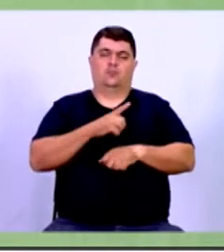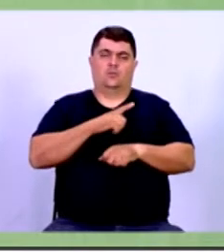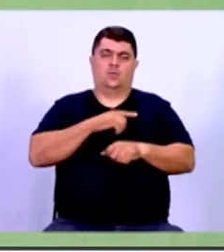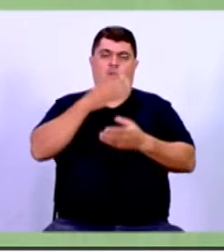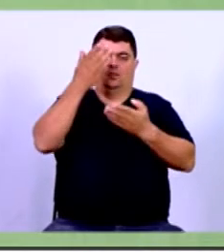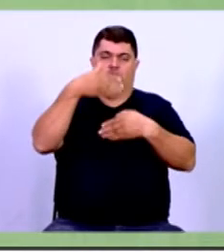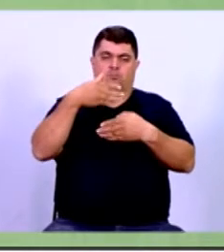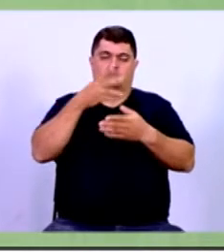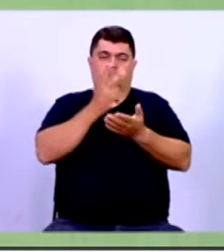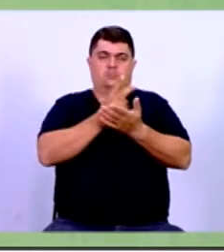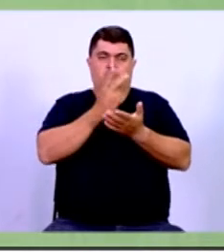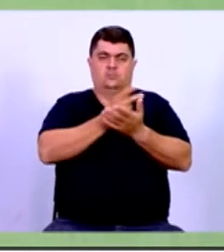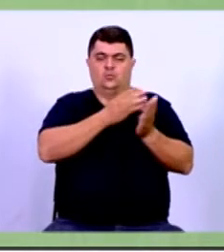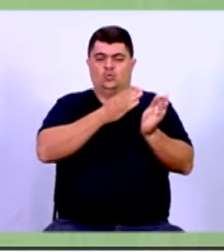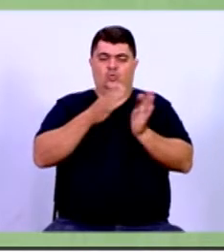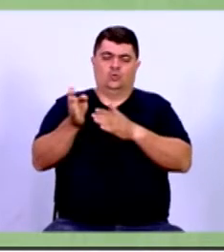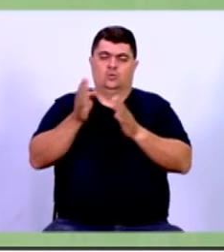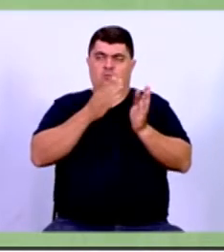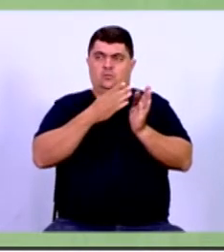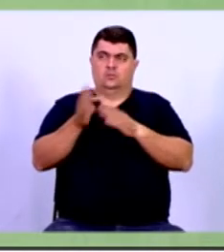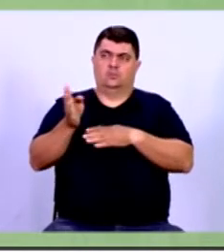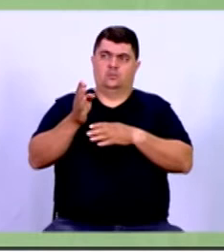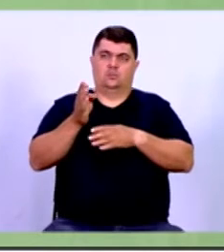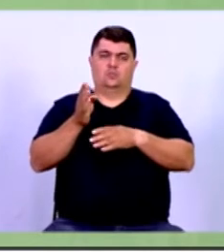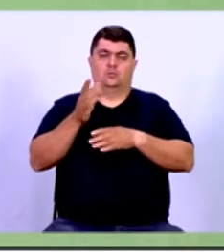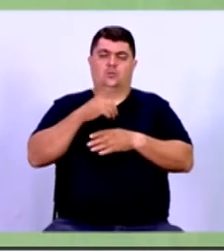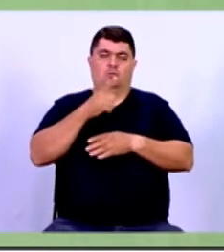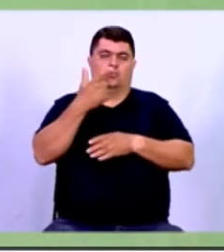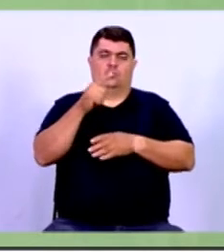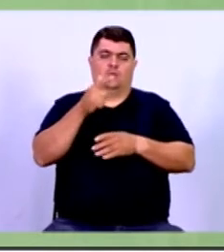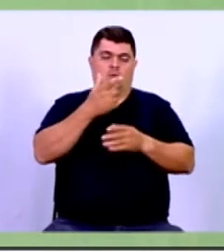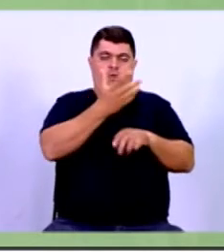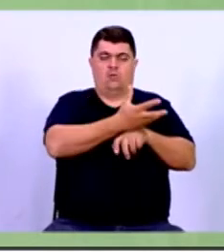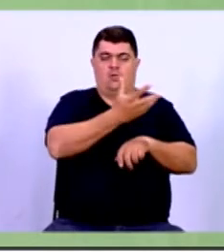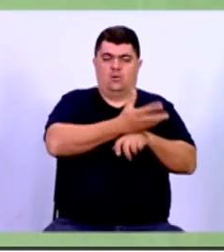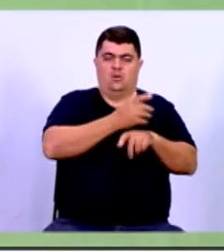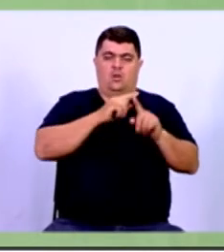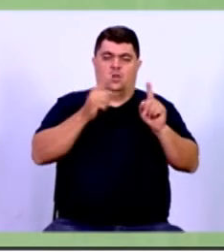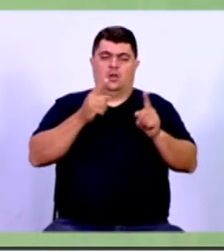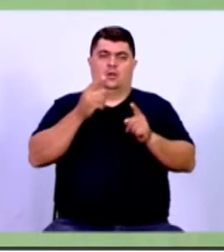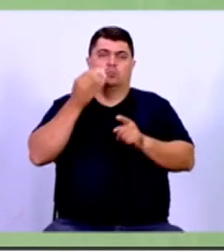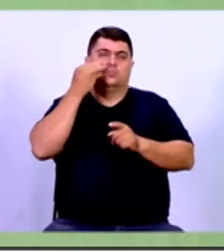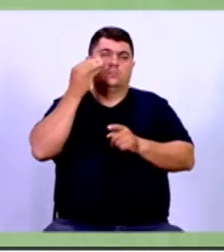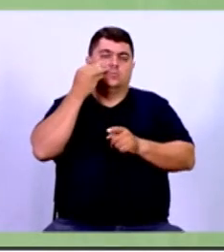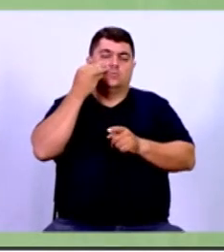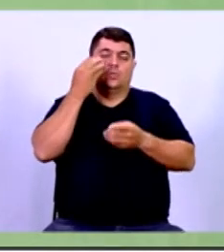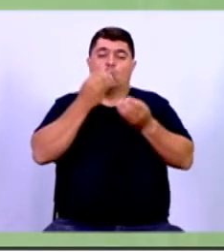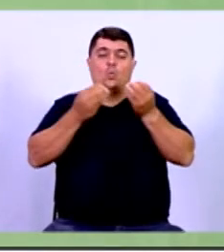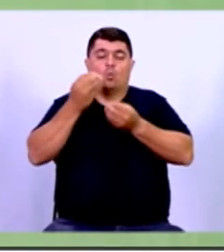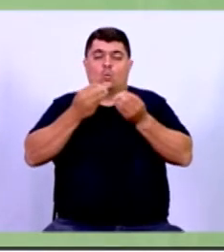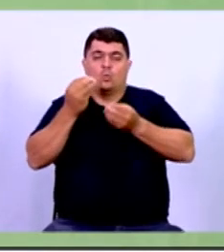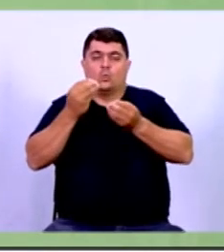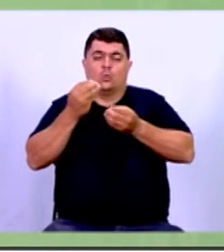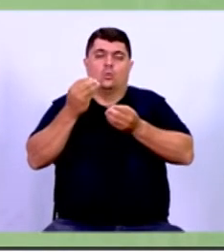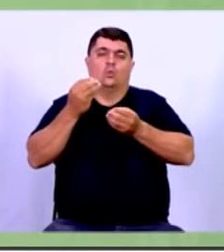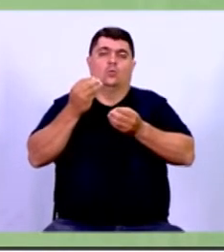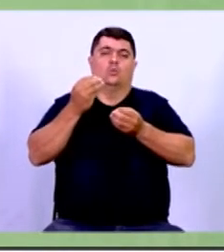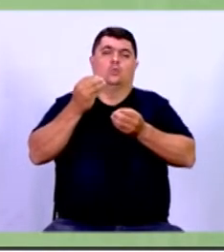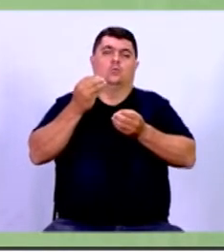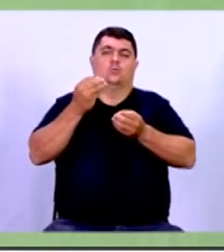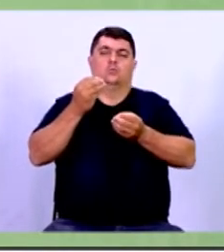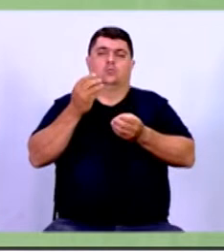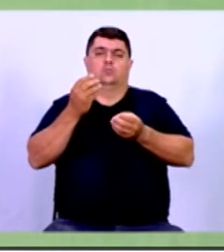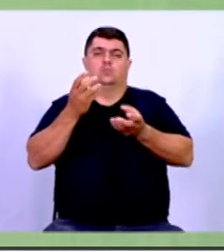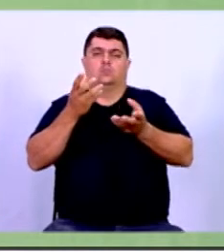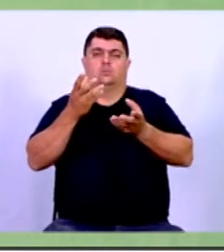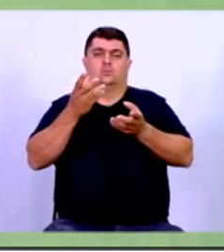avaliação periódica e, como a professora Sara lembrou, não é avaliação de conteúdo, mas é uma avaliação do processo do estágio. Ela é